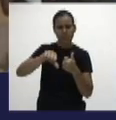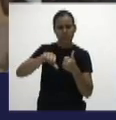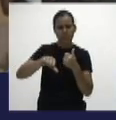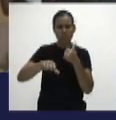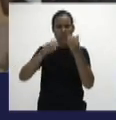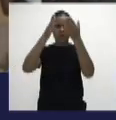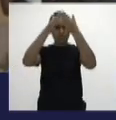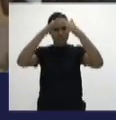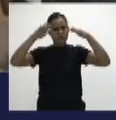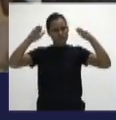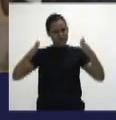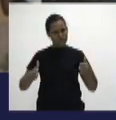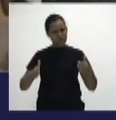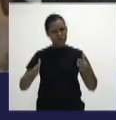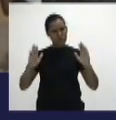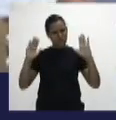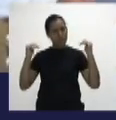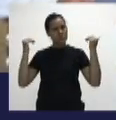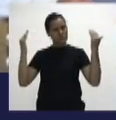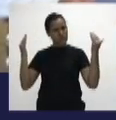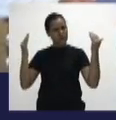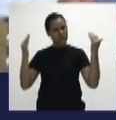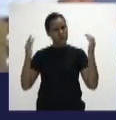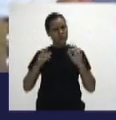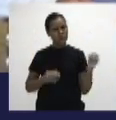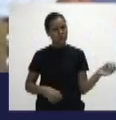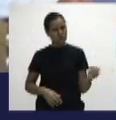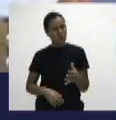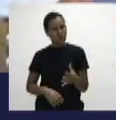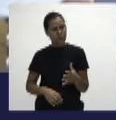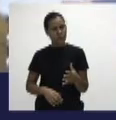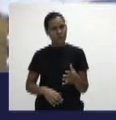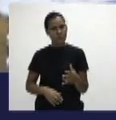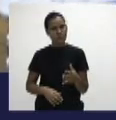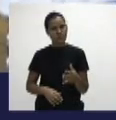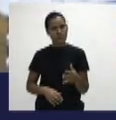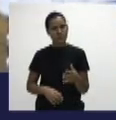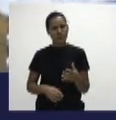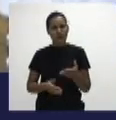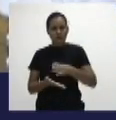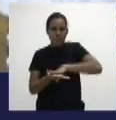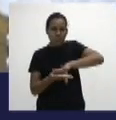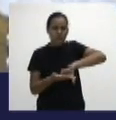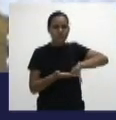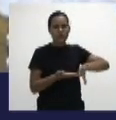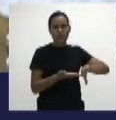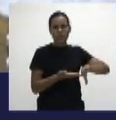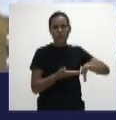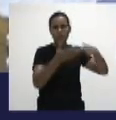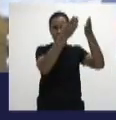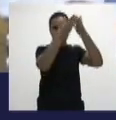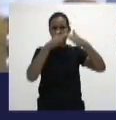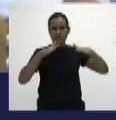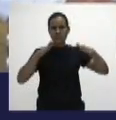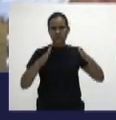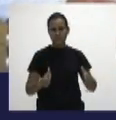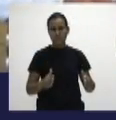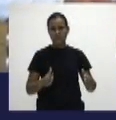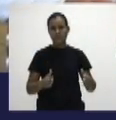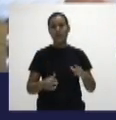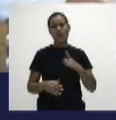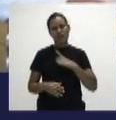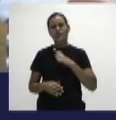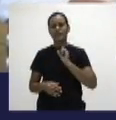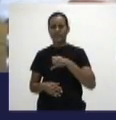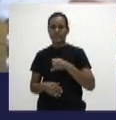TV se transformando deem certa forma num circo modernizado não tirou o espaço do circo real Ah sim Claro é nós temos